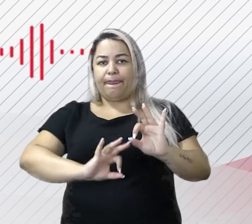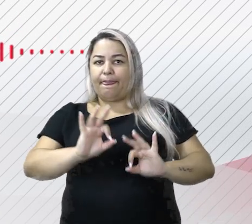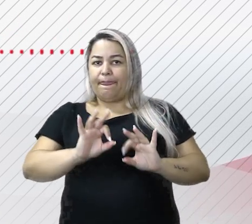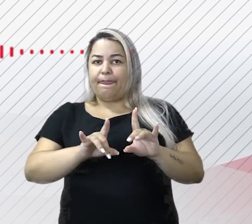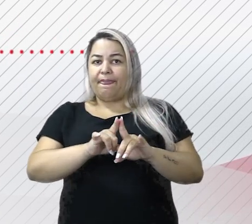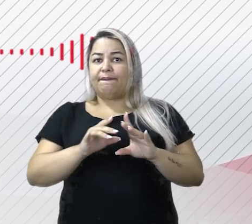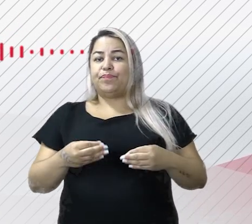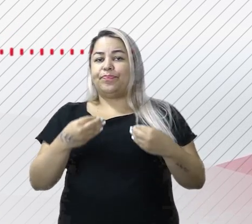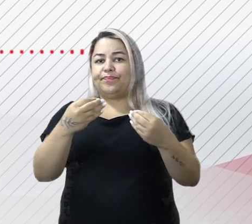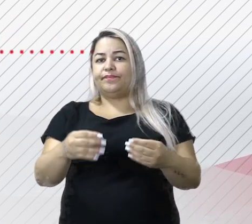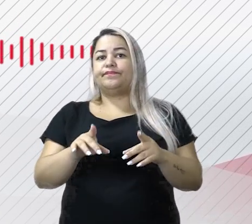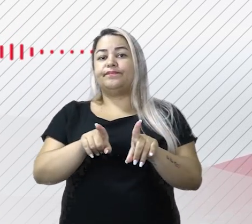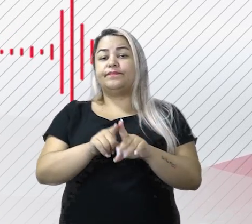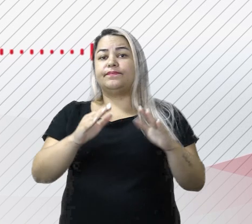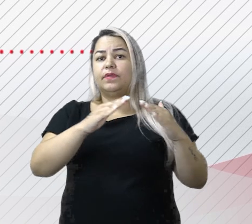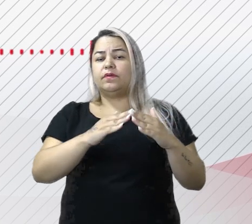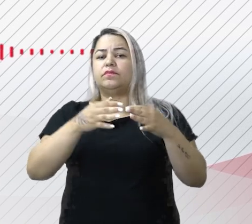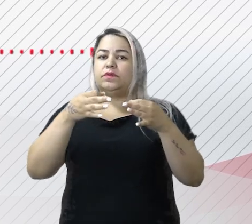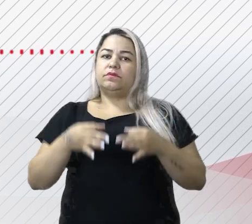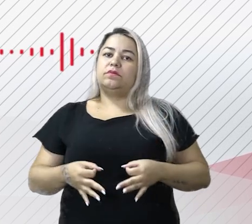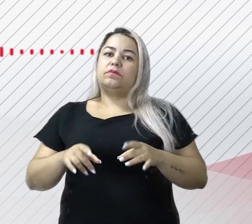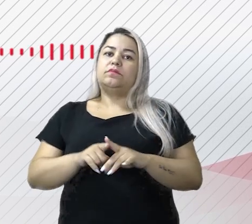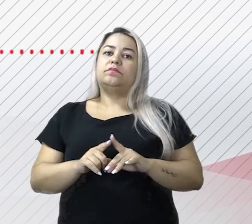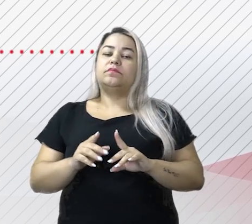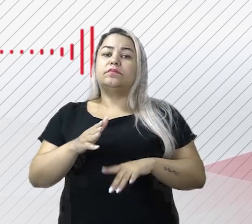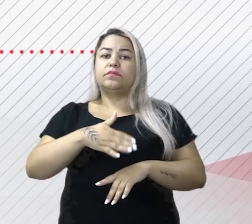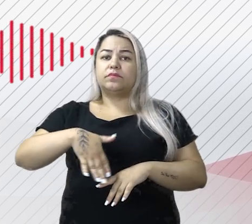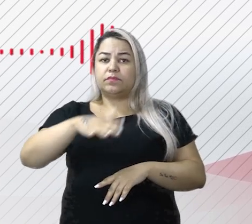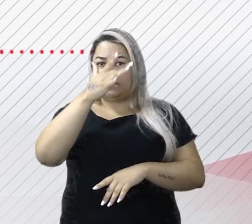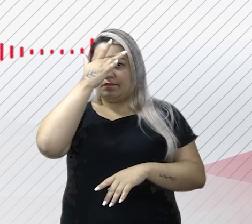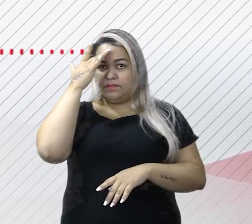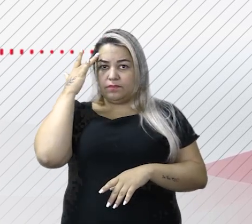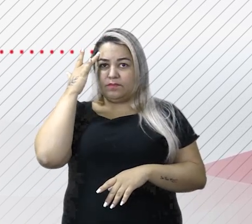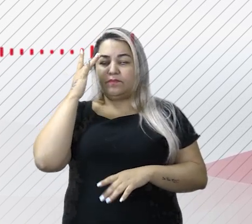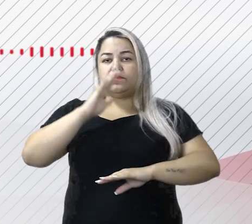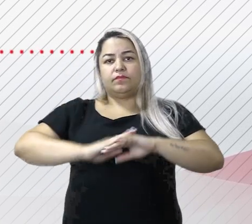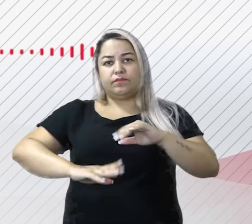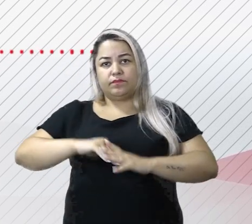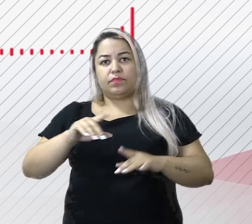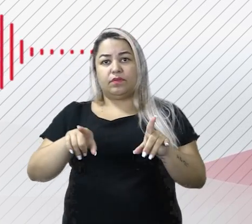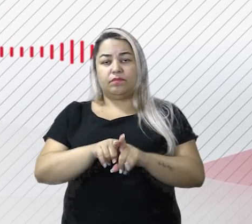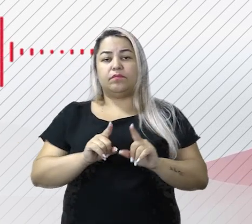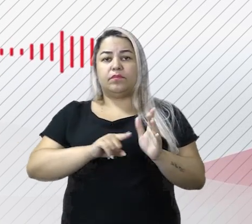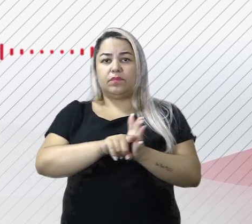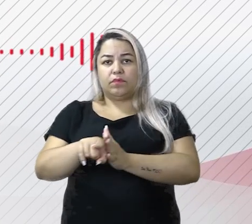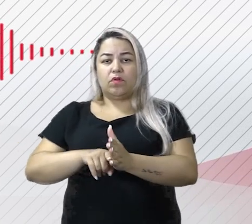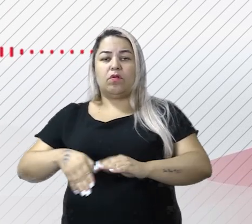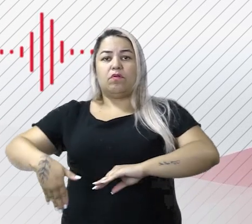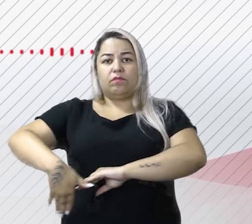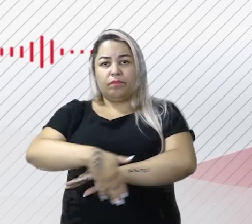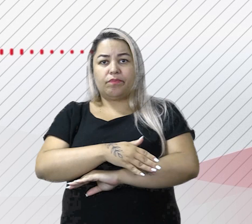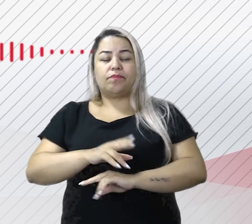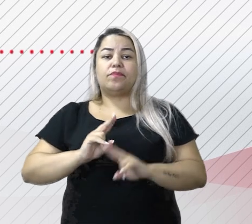não apenas oferecer abrigo, mas também promover dignidade e a cidadania dessas pessoas. A ação integra o